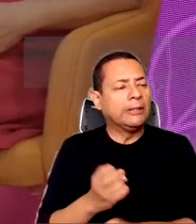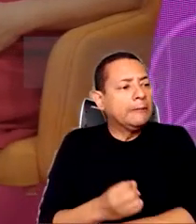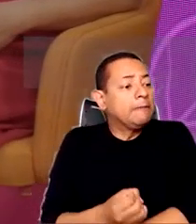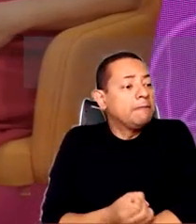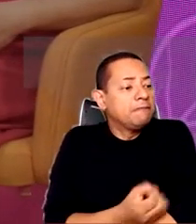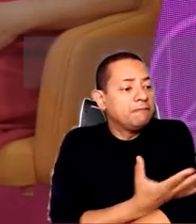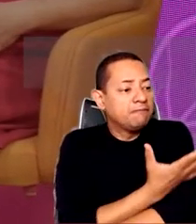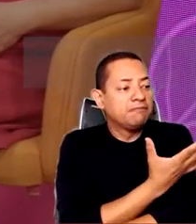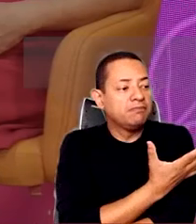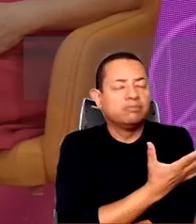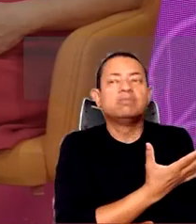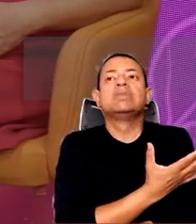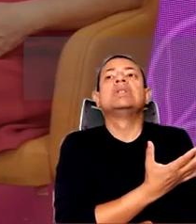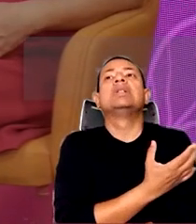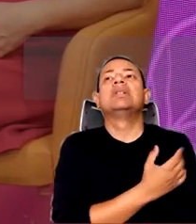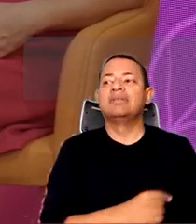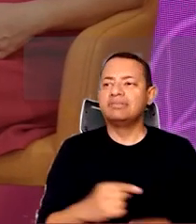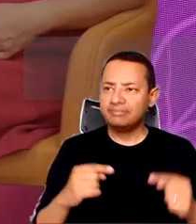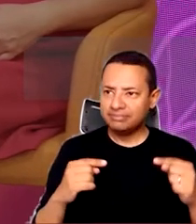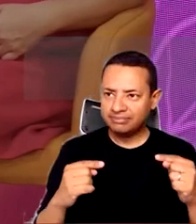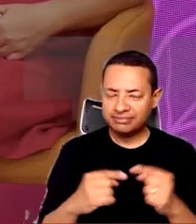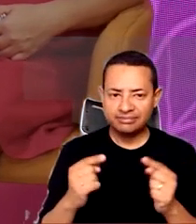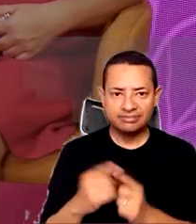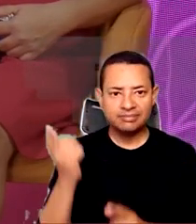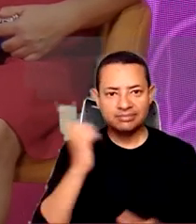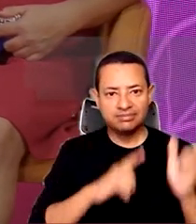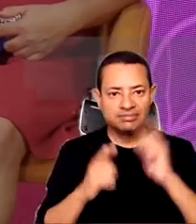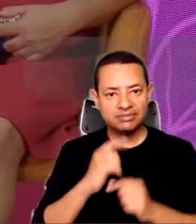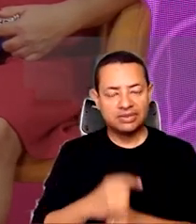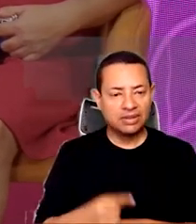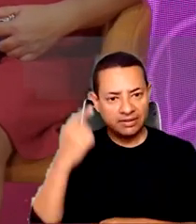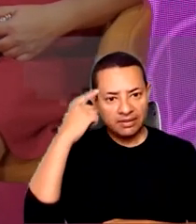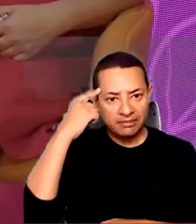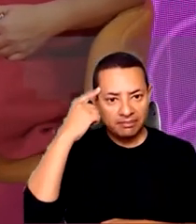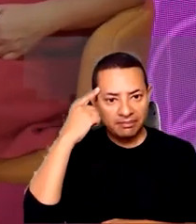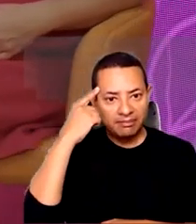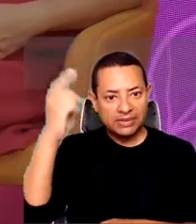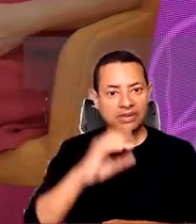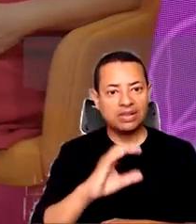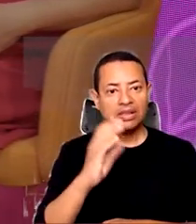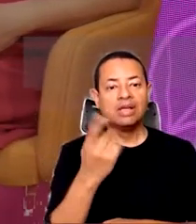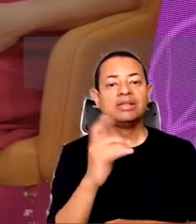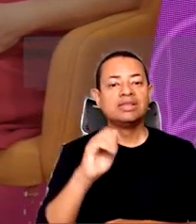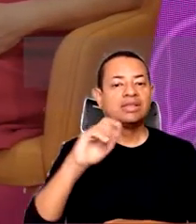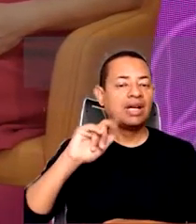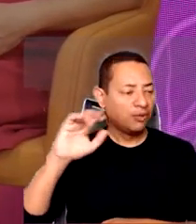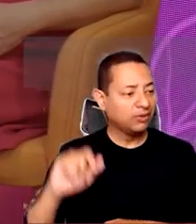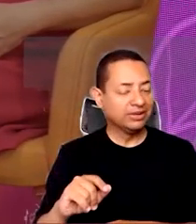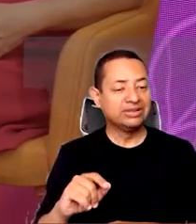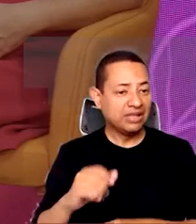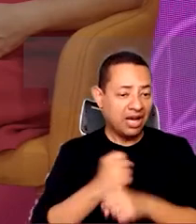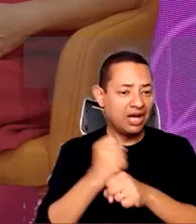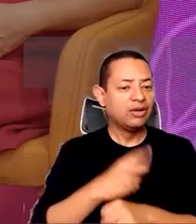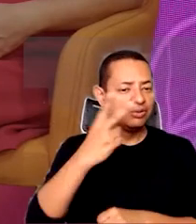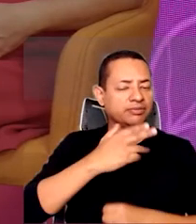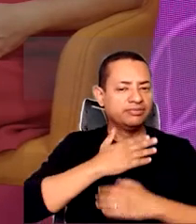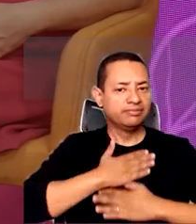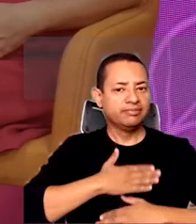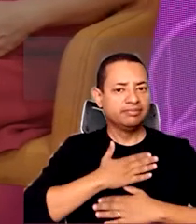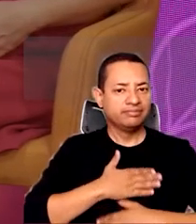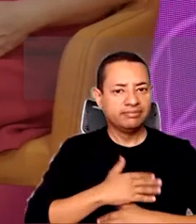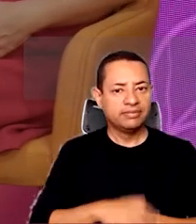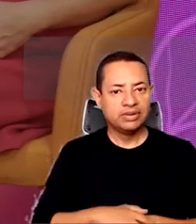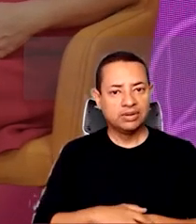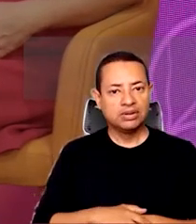emoção do fazer sim quando eu pensei na Charlot nesses dois anos sabáticos que eu fui me qualificar